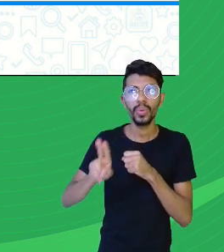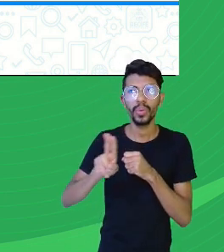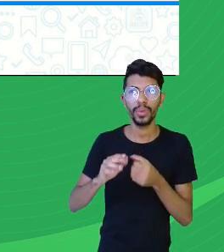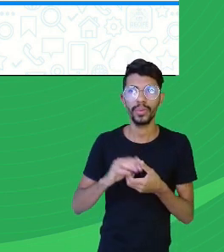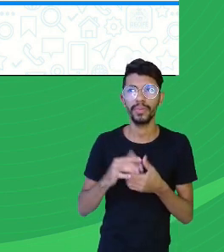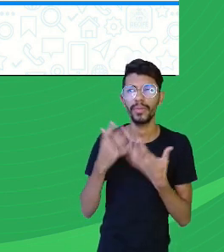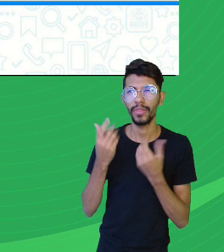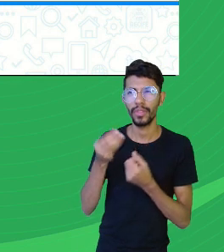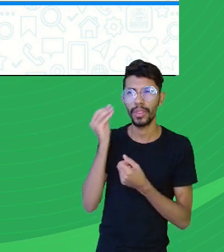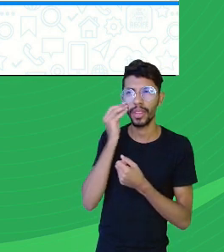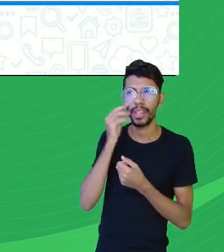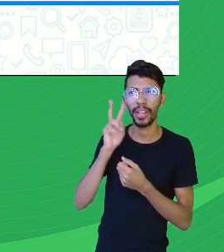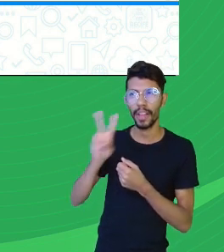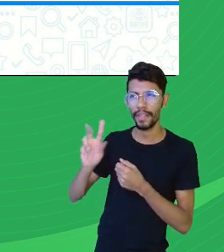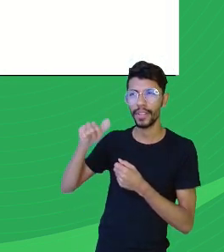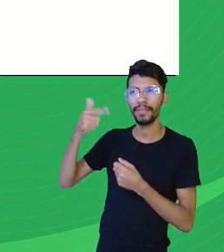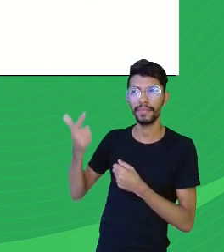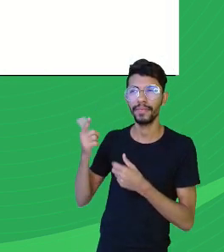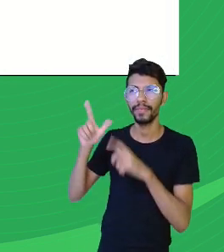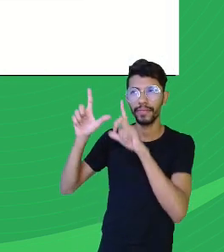próxima.